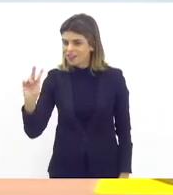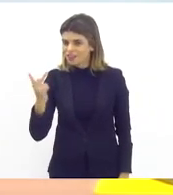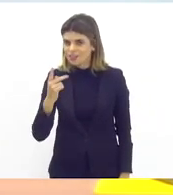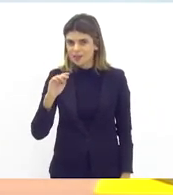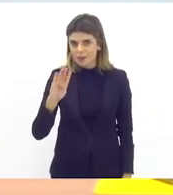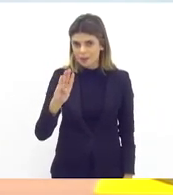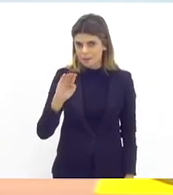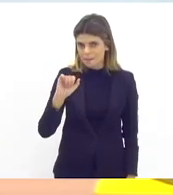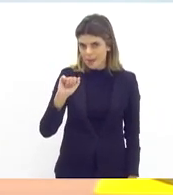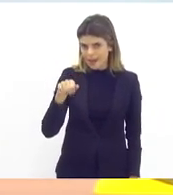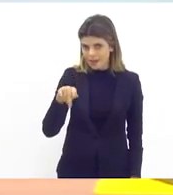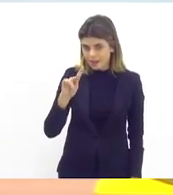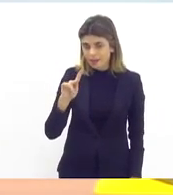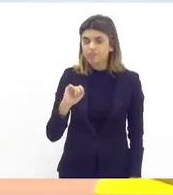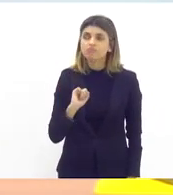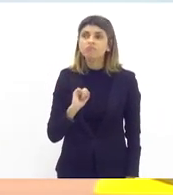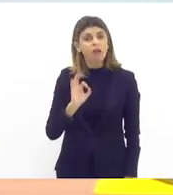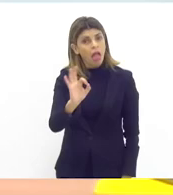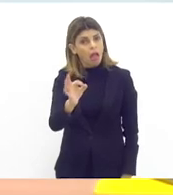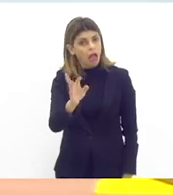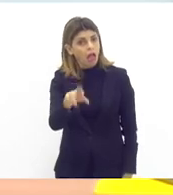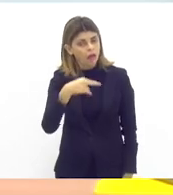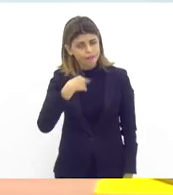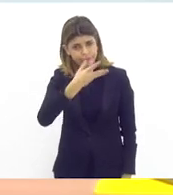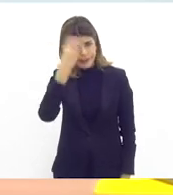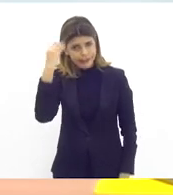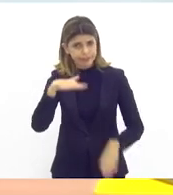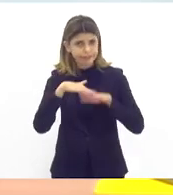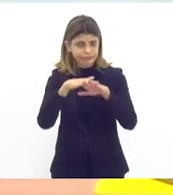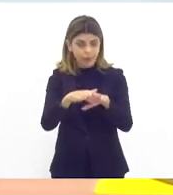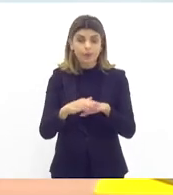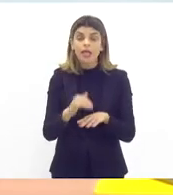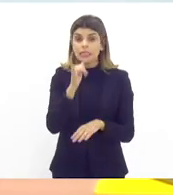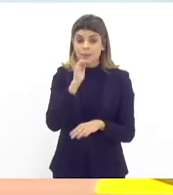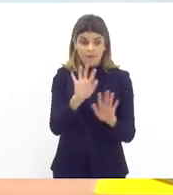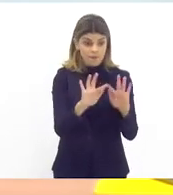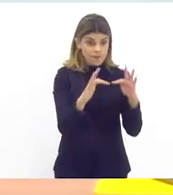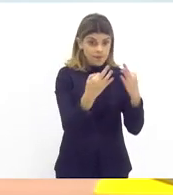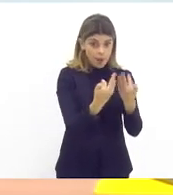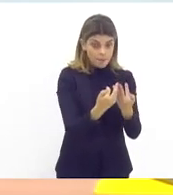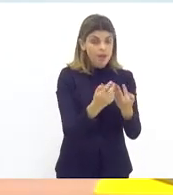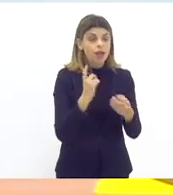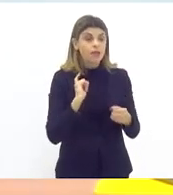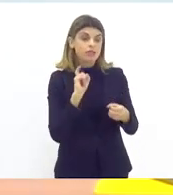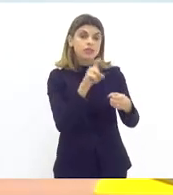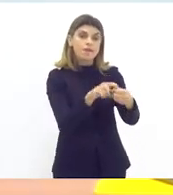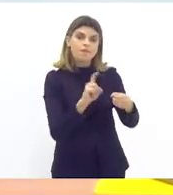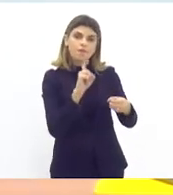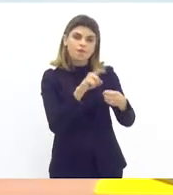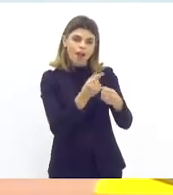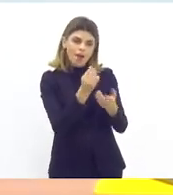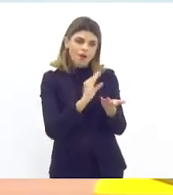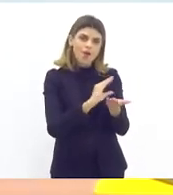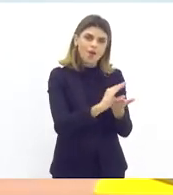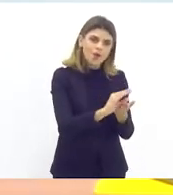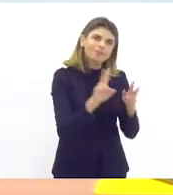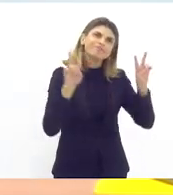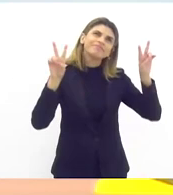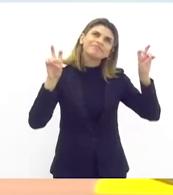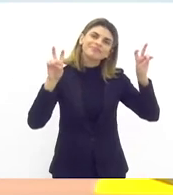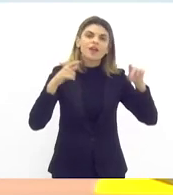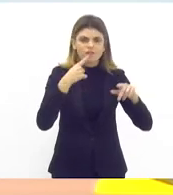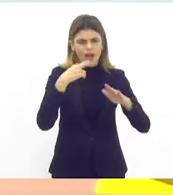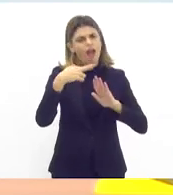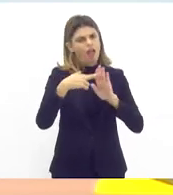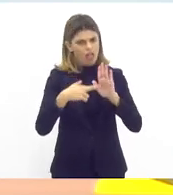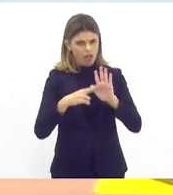cashback é essa ideia de devolver o imposto para as famílias no seu consumo, do jeito que está o texto, ficou um dispositivo genérico para ser regulamentado